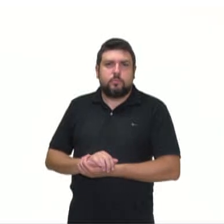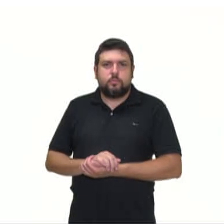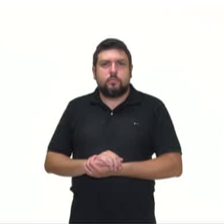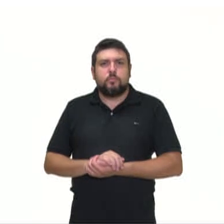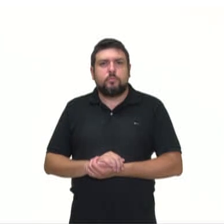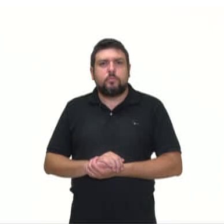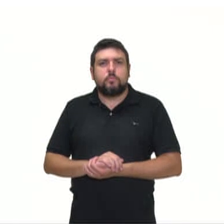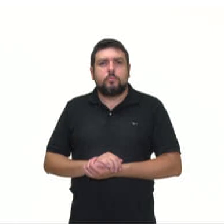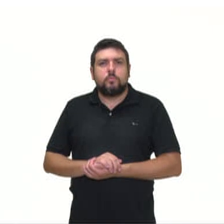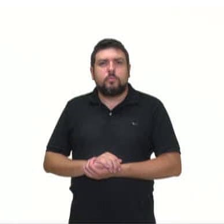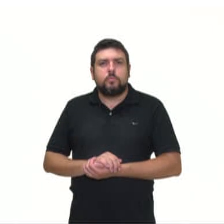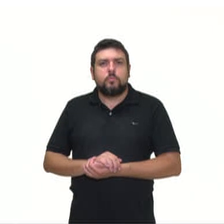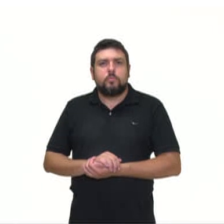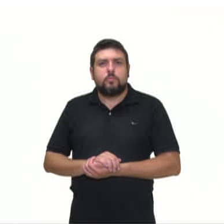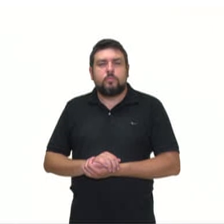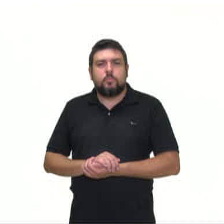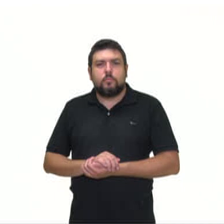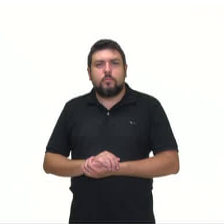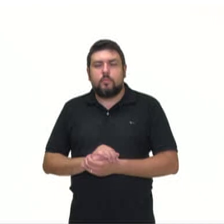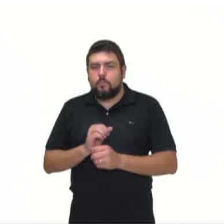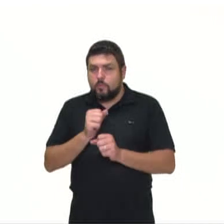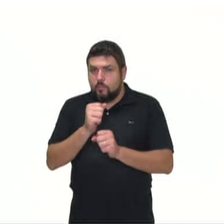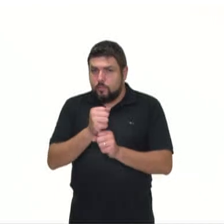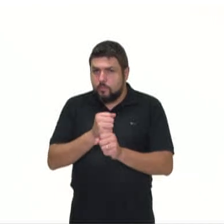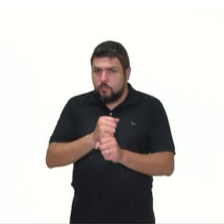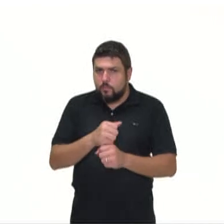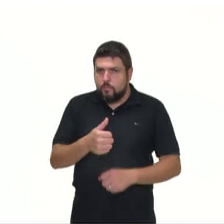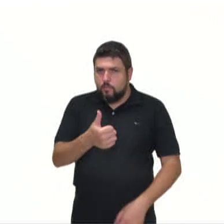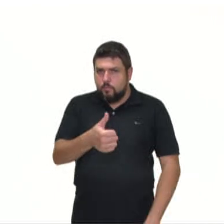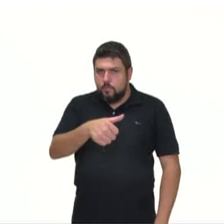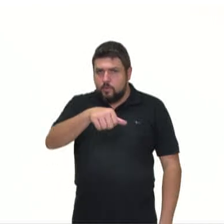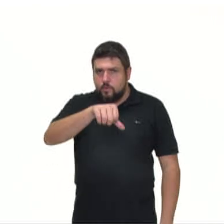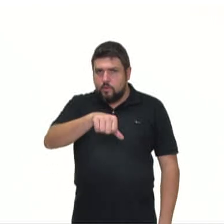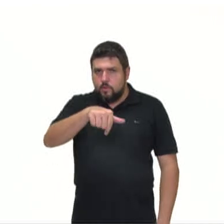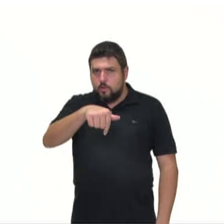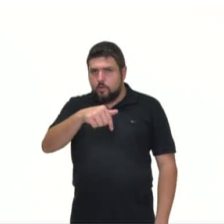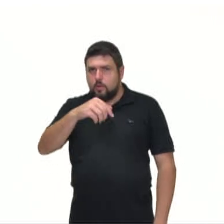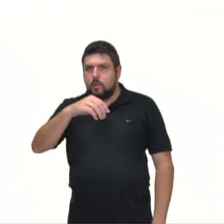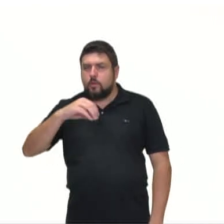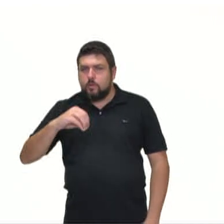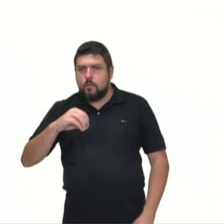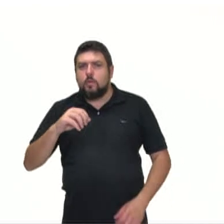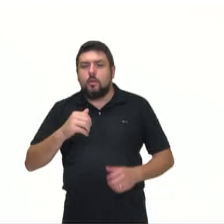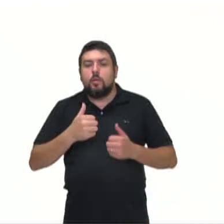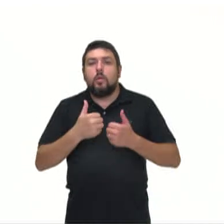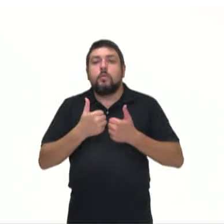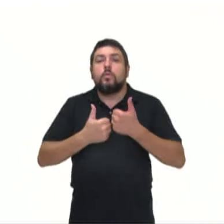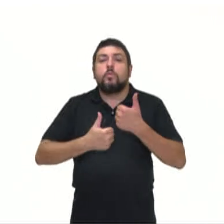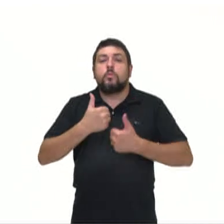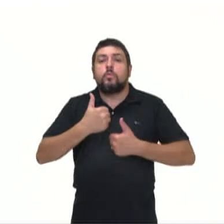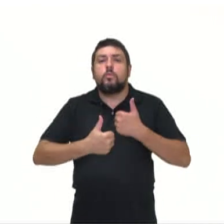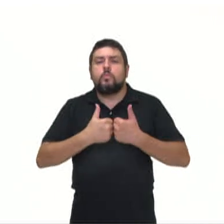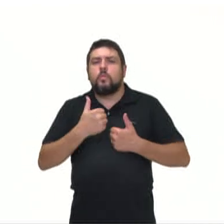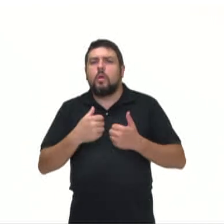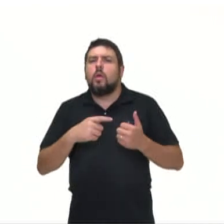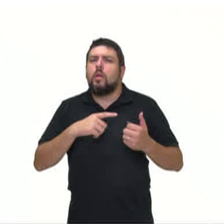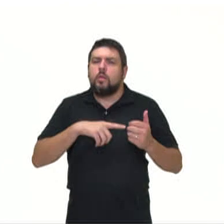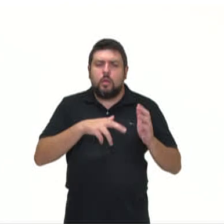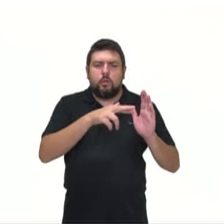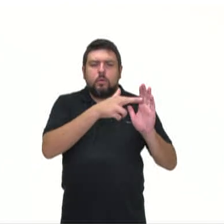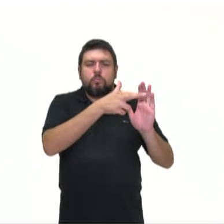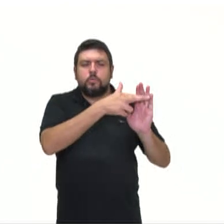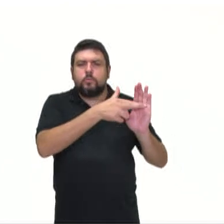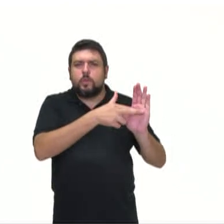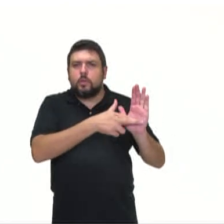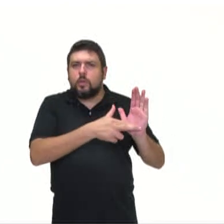A partir da década de 70, ocorreram diversas mudanças na estrutura do futebol no Brasil